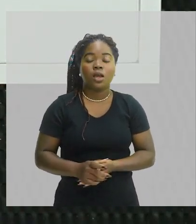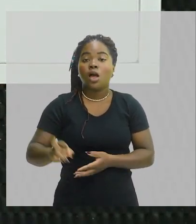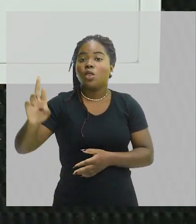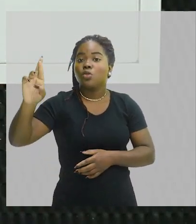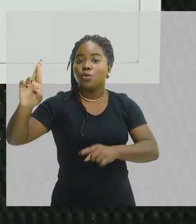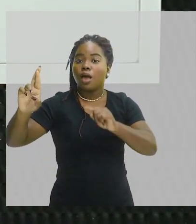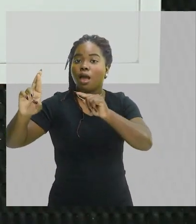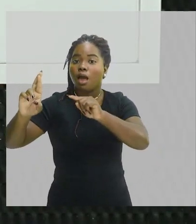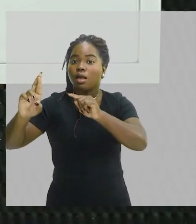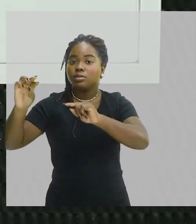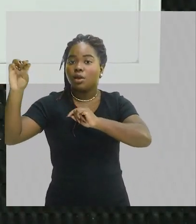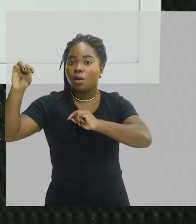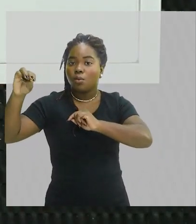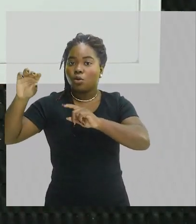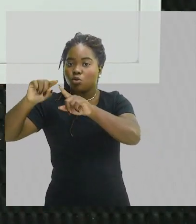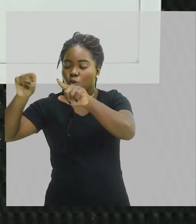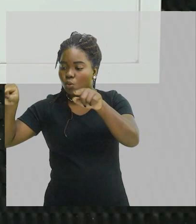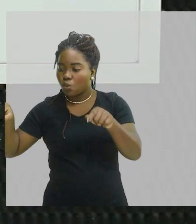receptor,